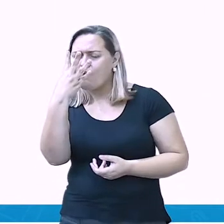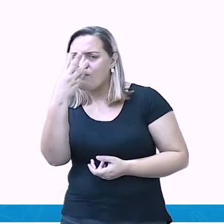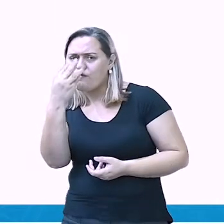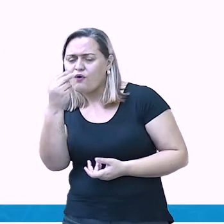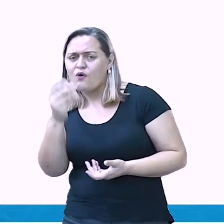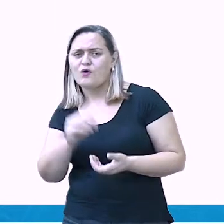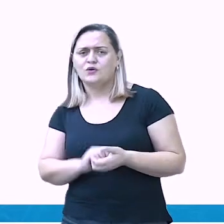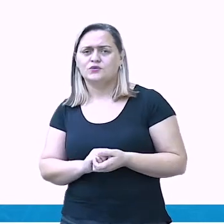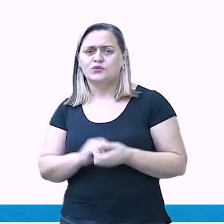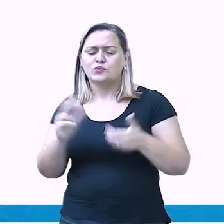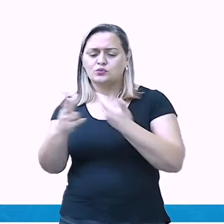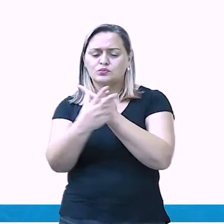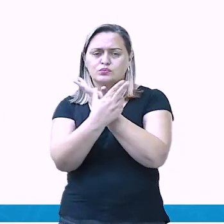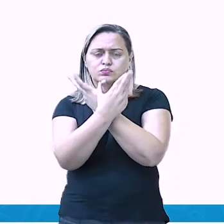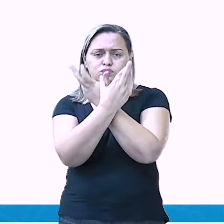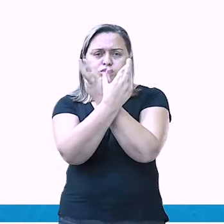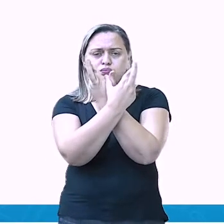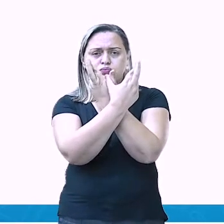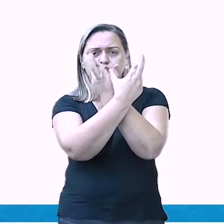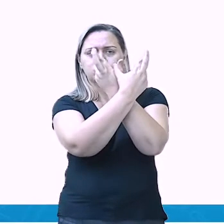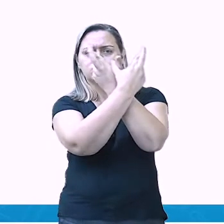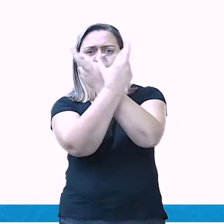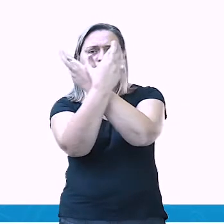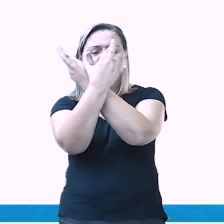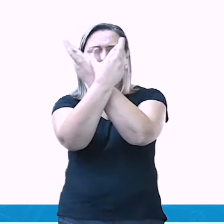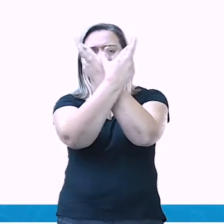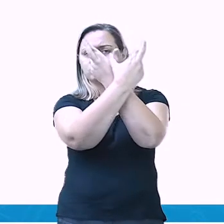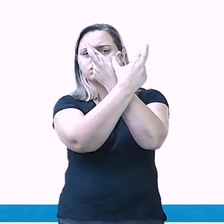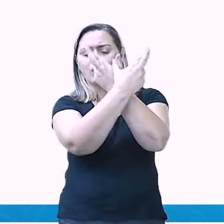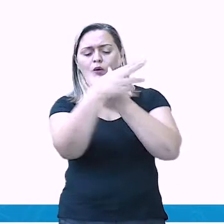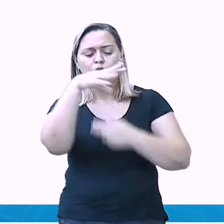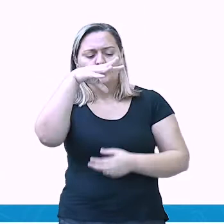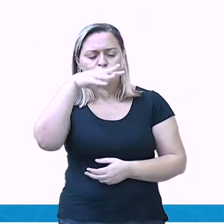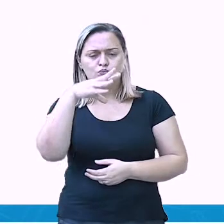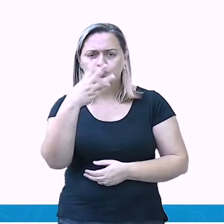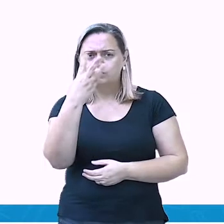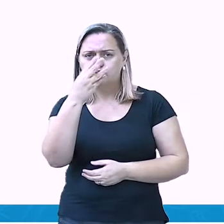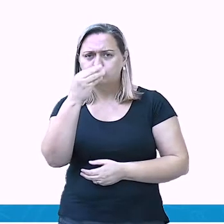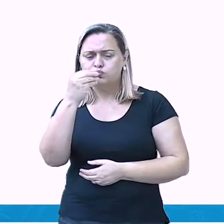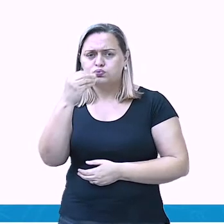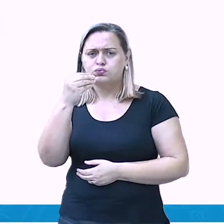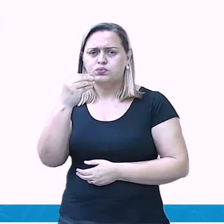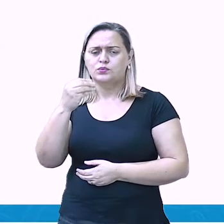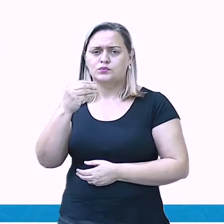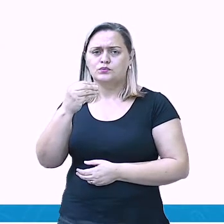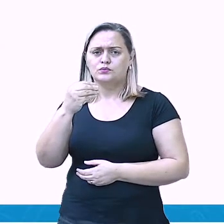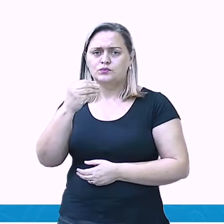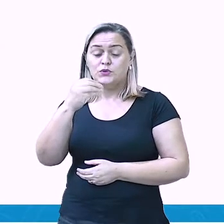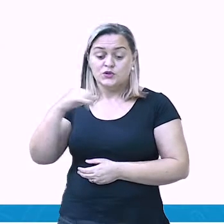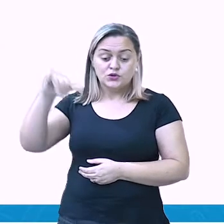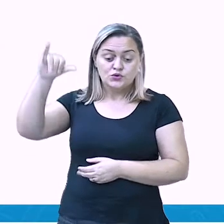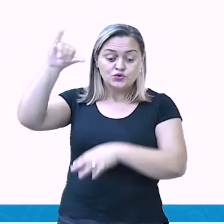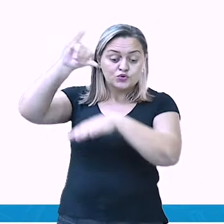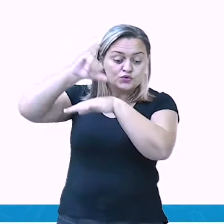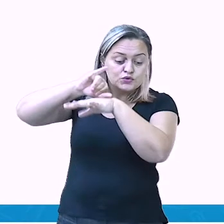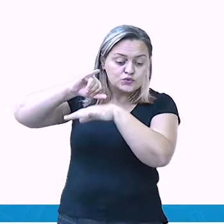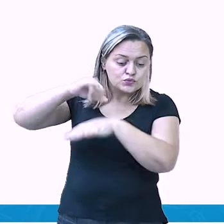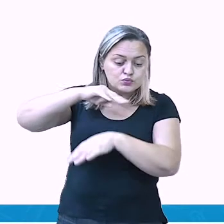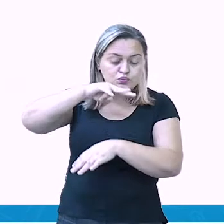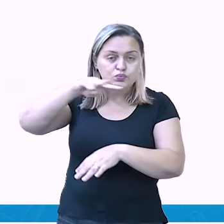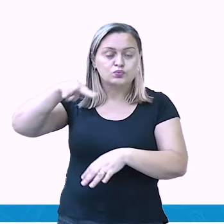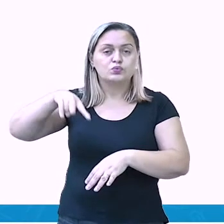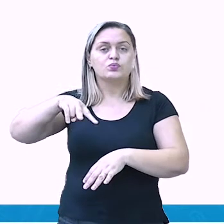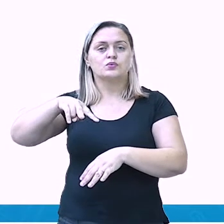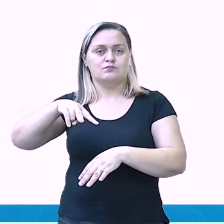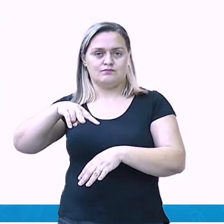com drones, né? Aí ele tira a fotografia, ele consegue ver de cima exatamente o formato que aquele espaço